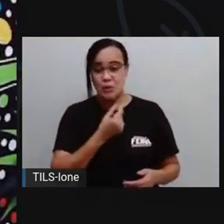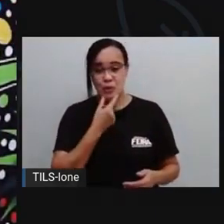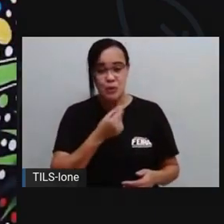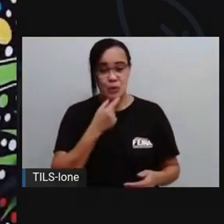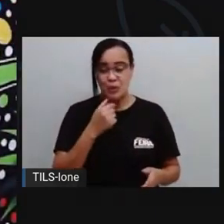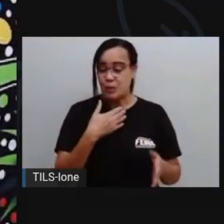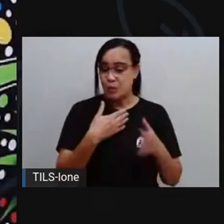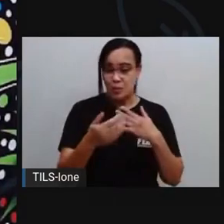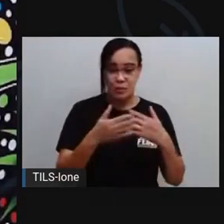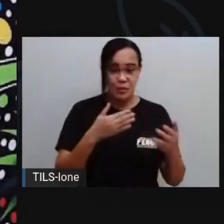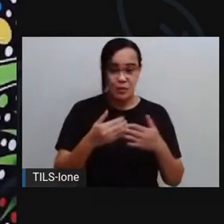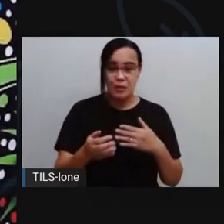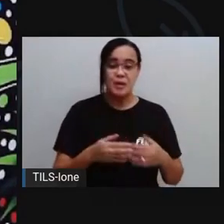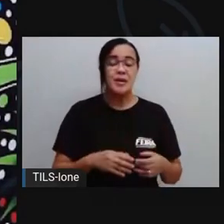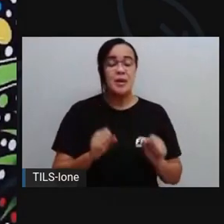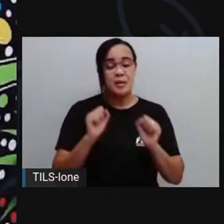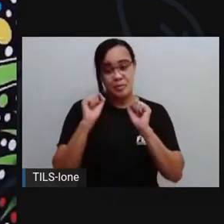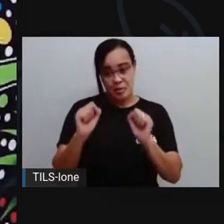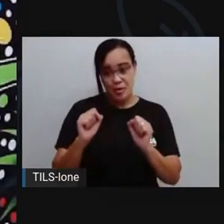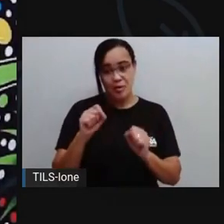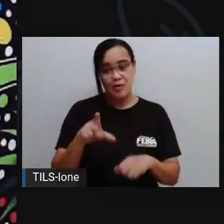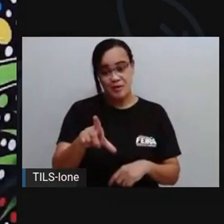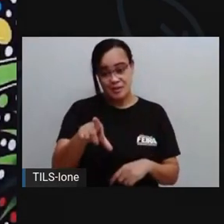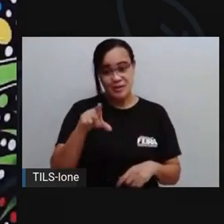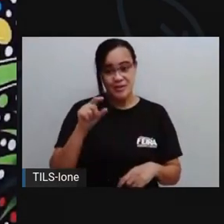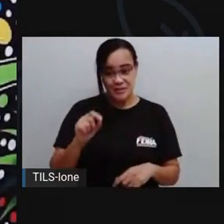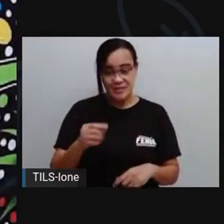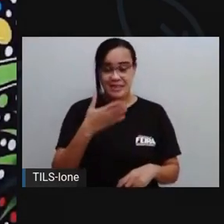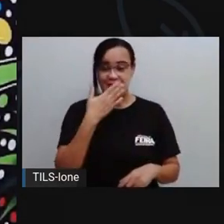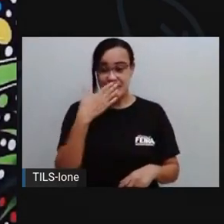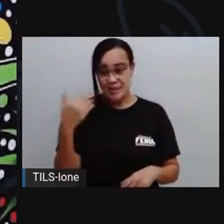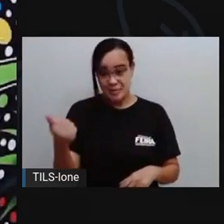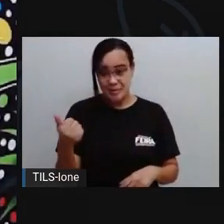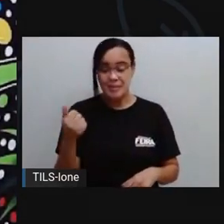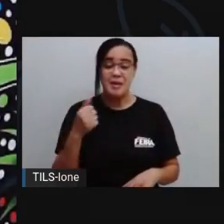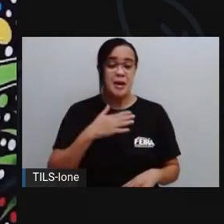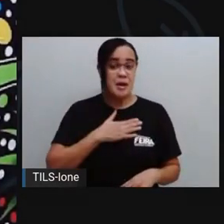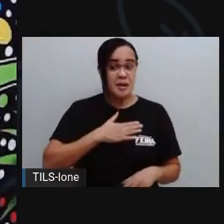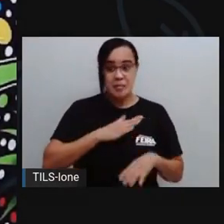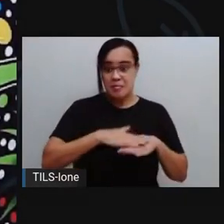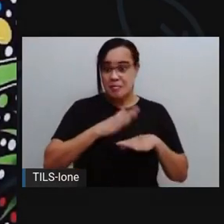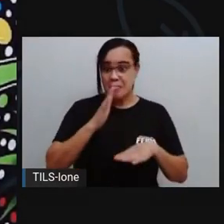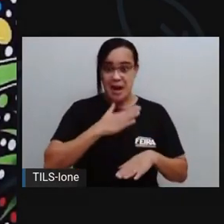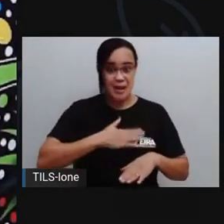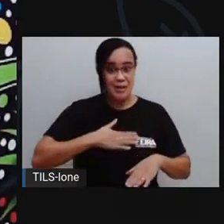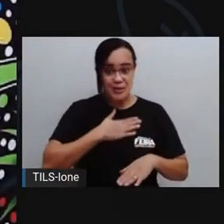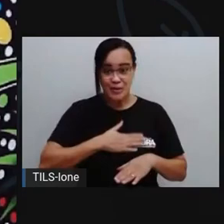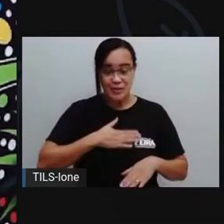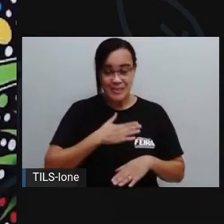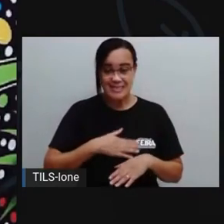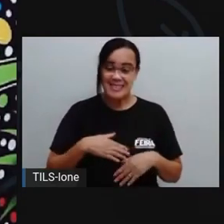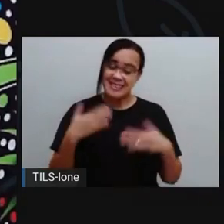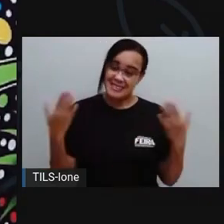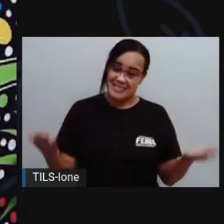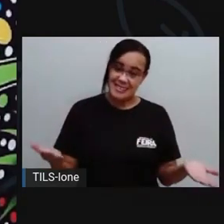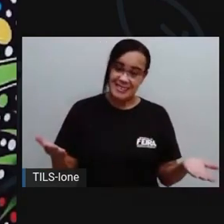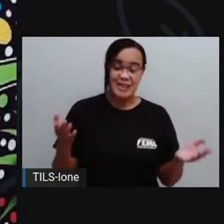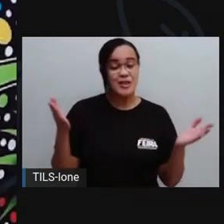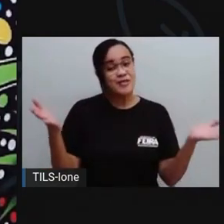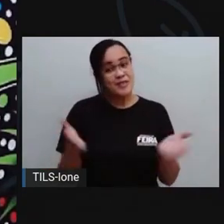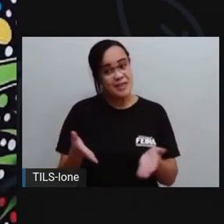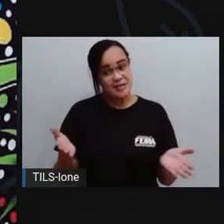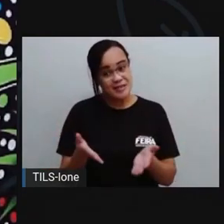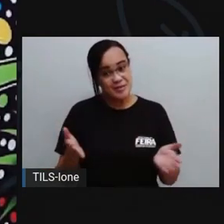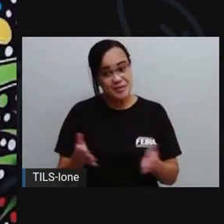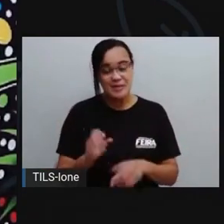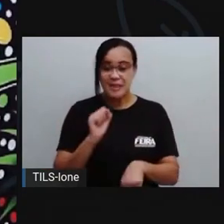América, Mulher Maravilha, o que você preferir. Você customiza aí a sua roupa, tá bom? É isso, gente. A gente vai ficando por aqui. Eu espero que vocês